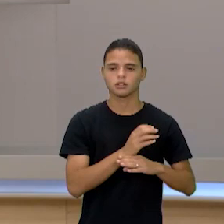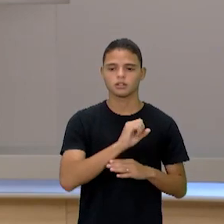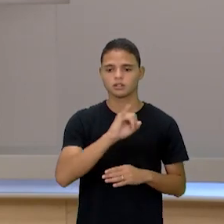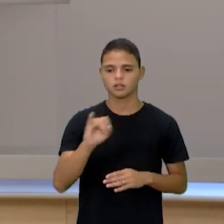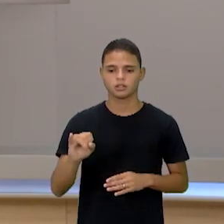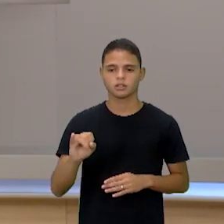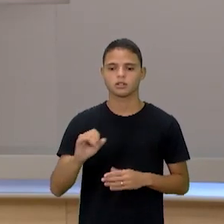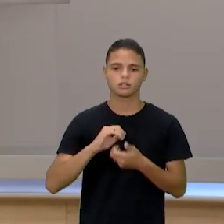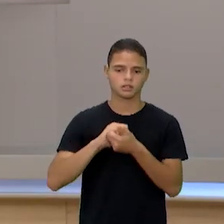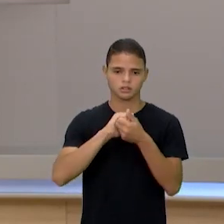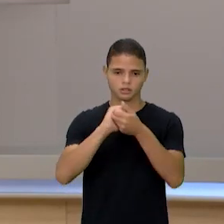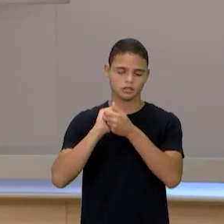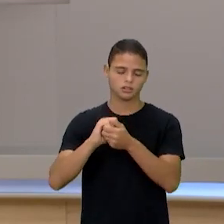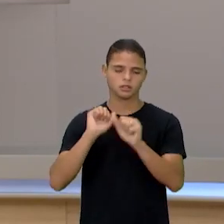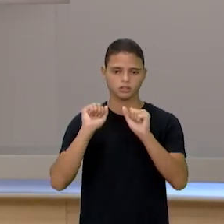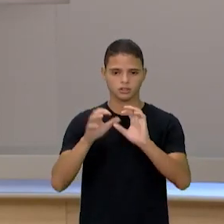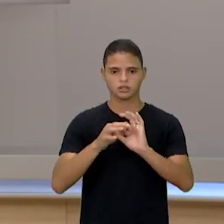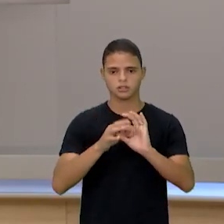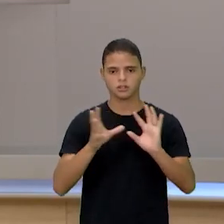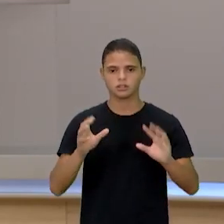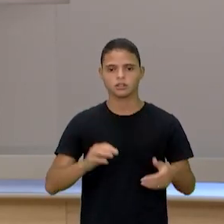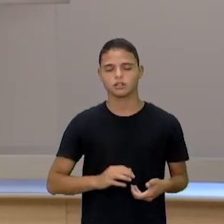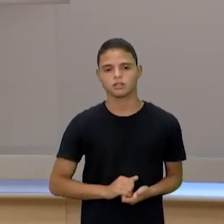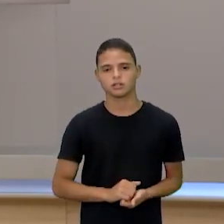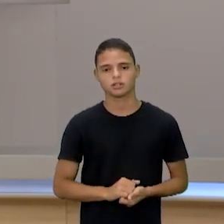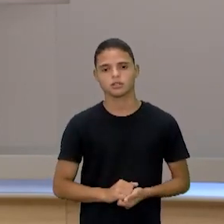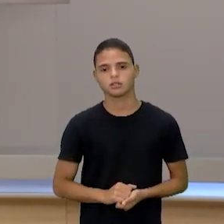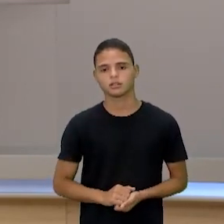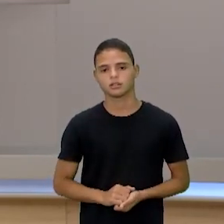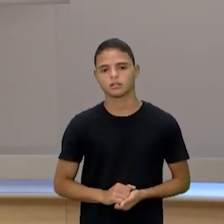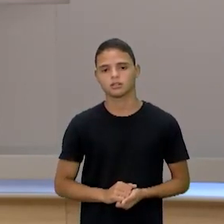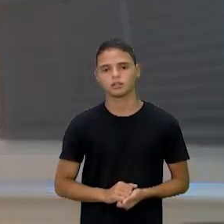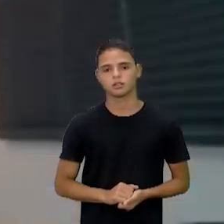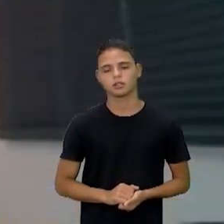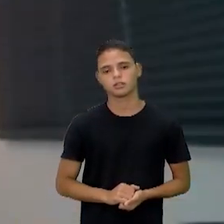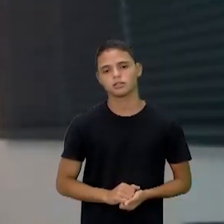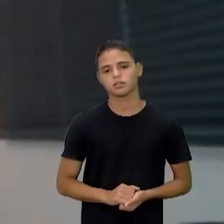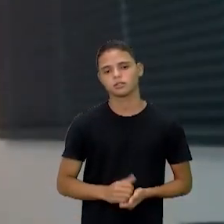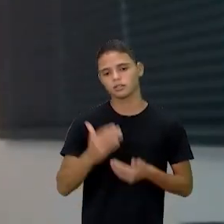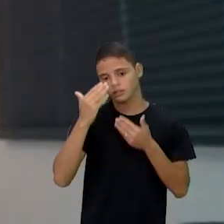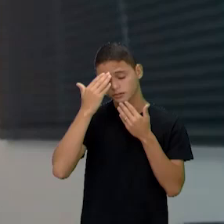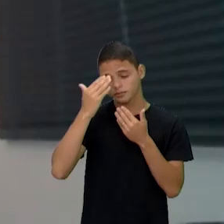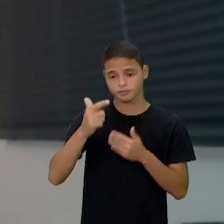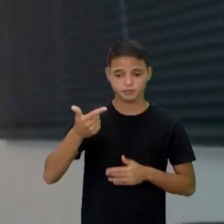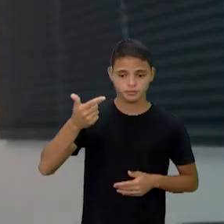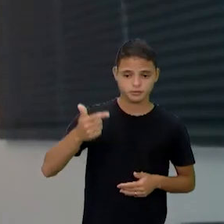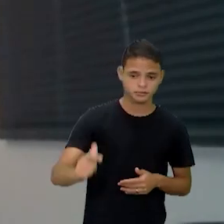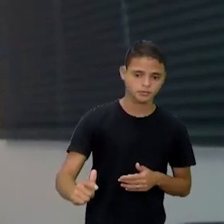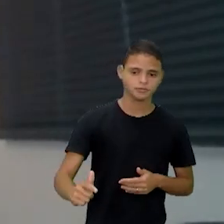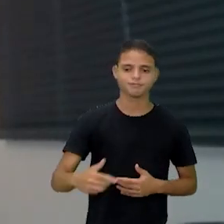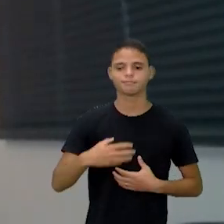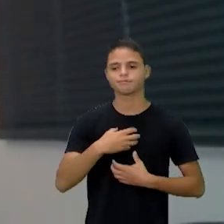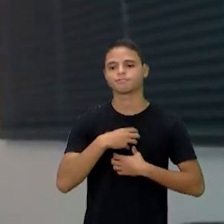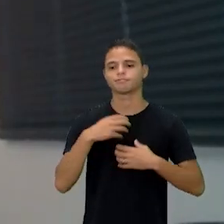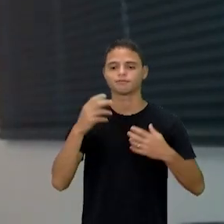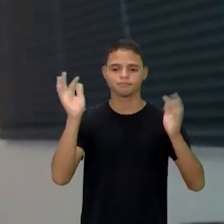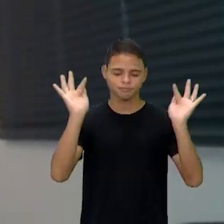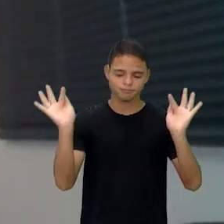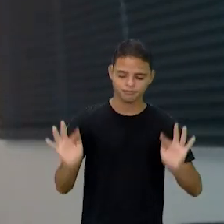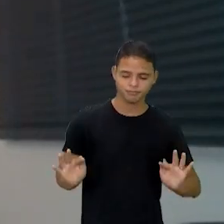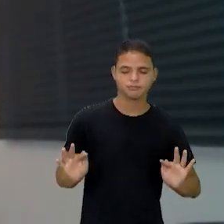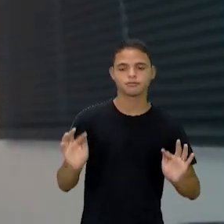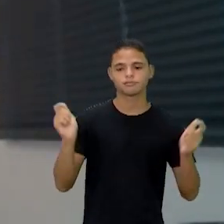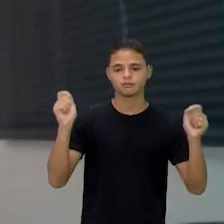dos professores e deixar seu recado final, a palavra é sua. Sim, eu queria agradecer mais uma vez, né? Fico sempre muito feliz em poder colaborar